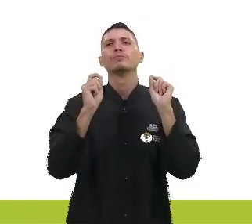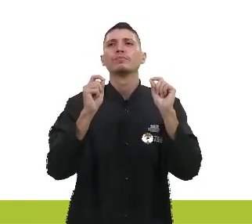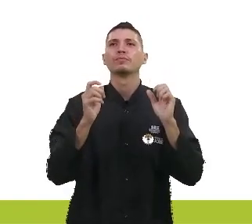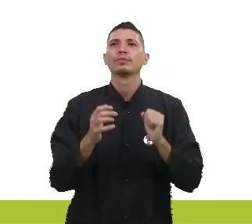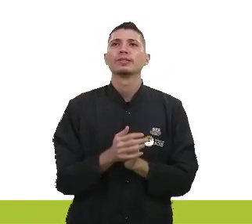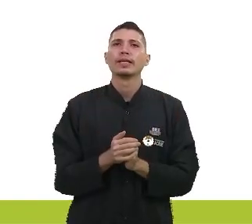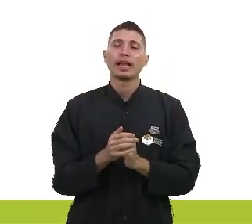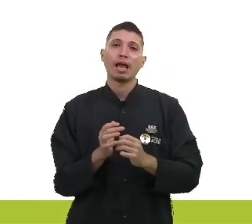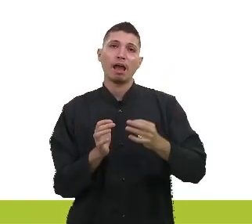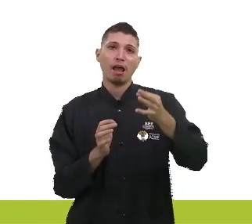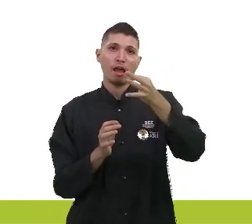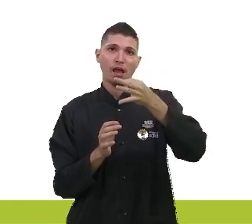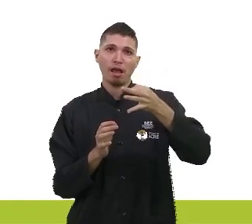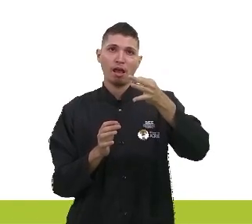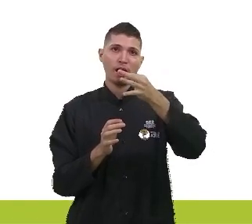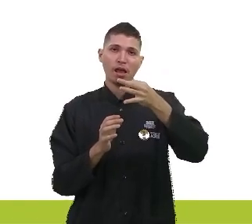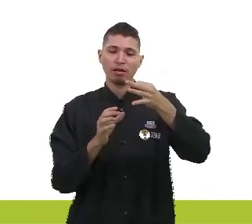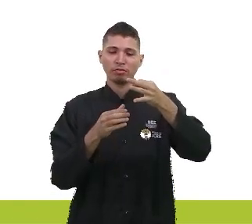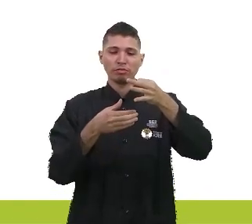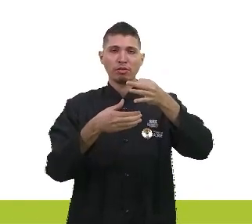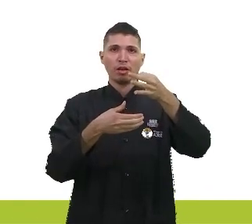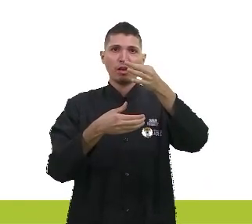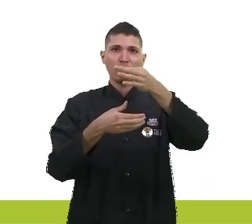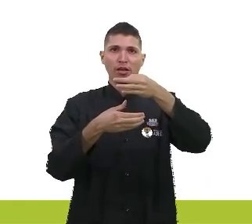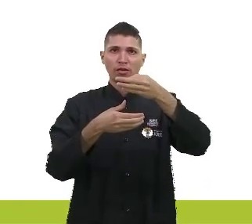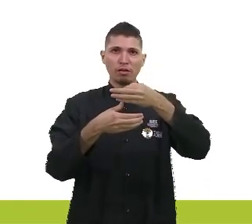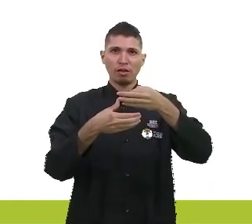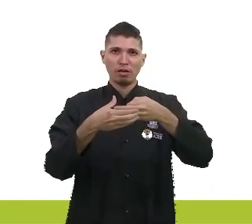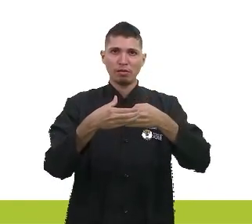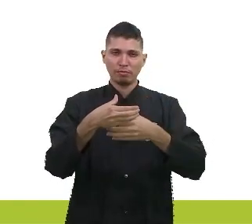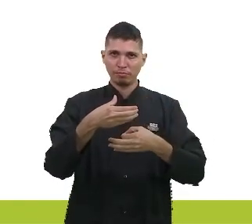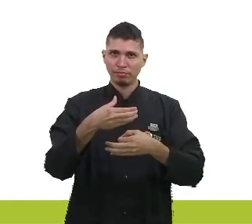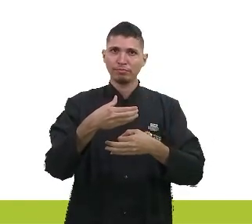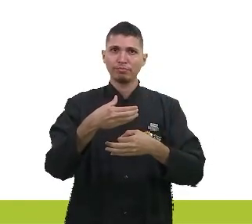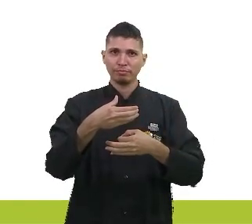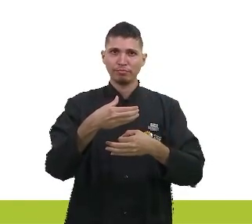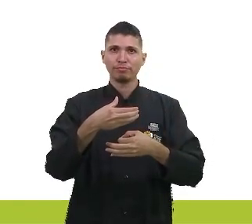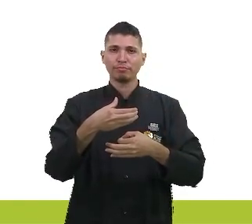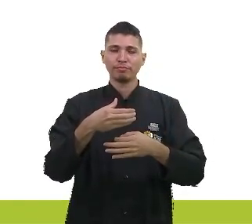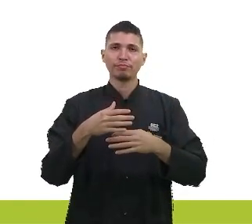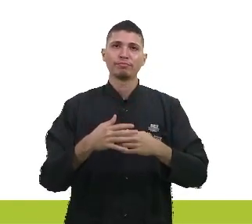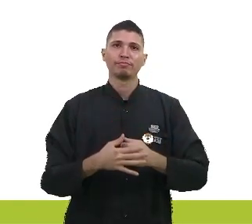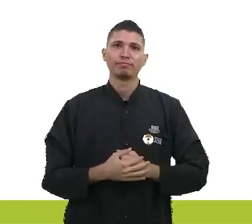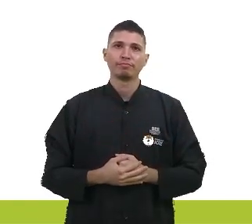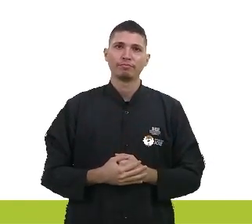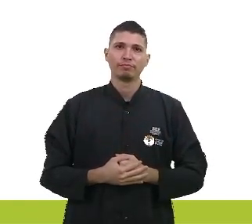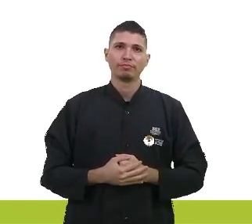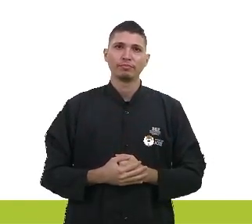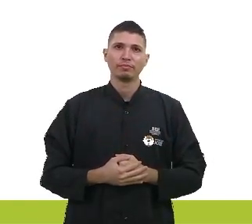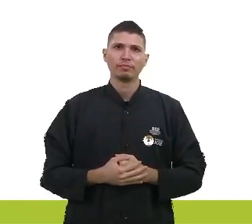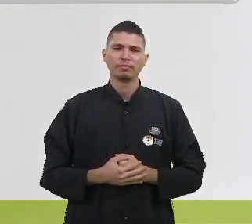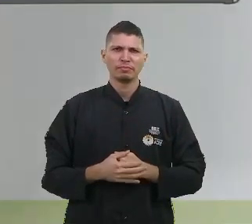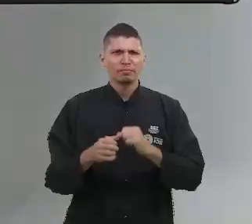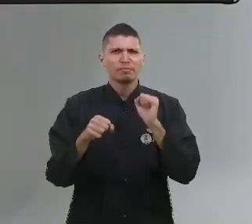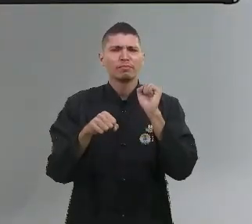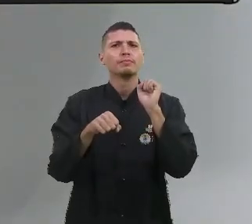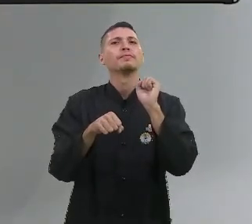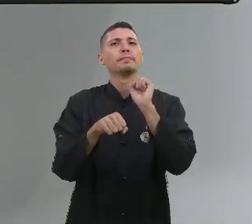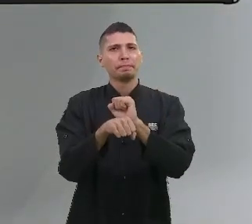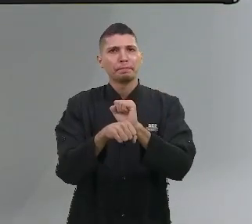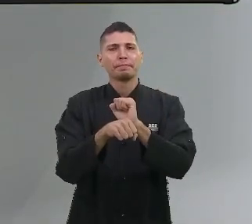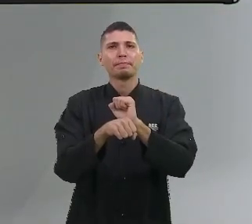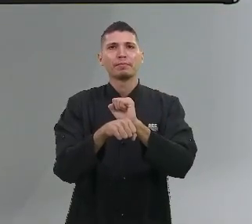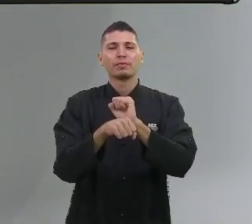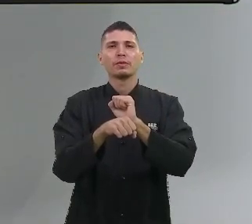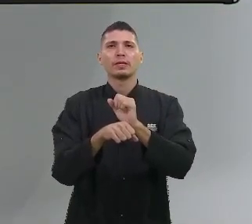A moeda, ela caiu dentro do copo. Ou seja, ela estava em repouso e pela primeira